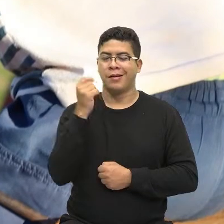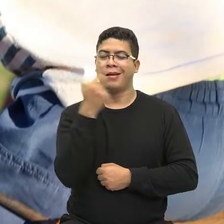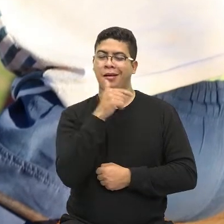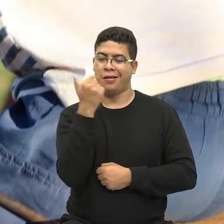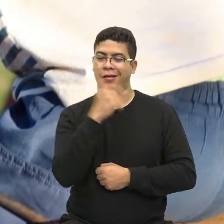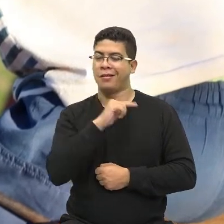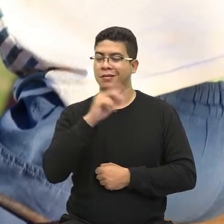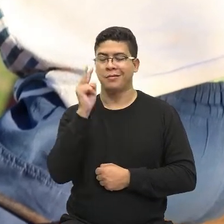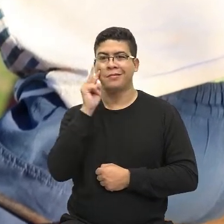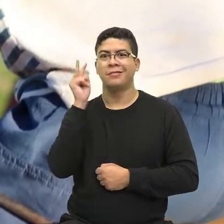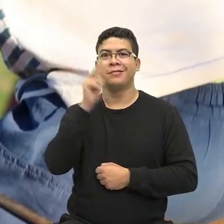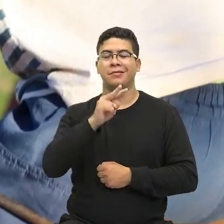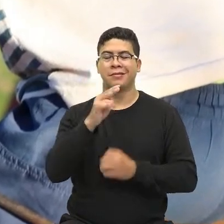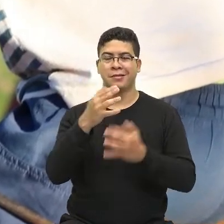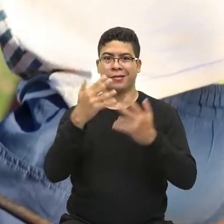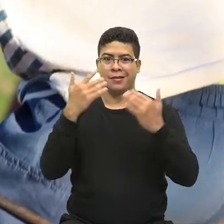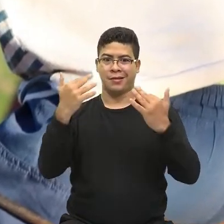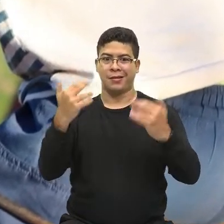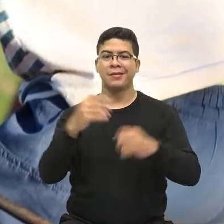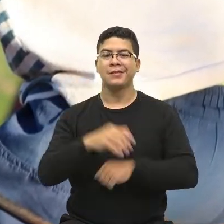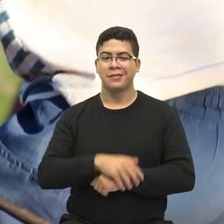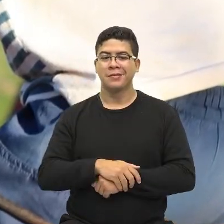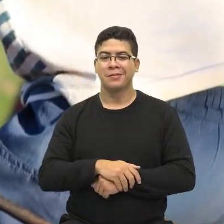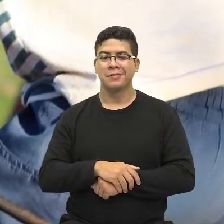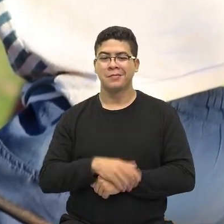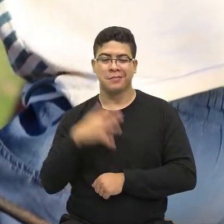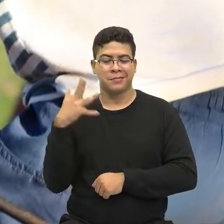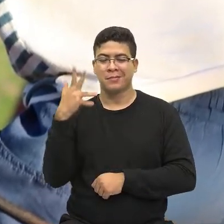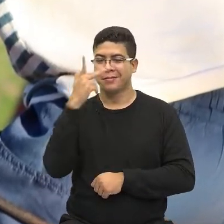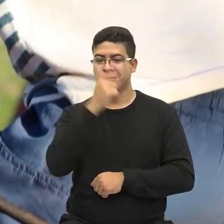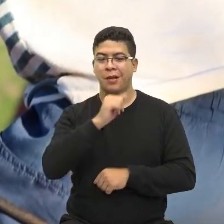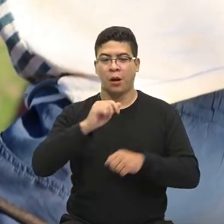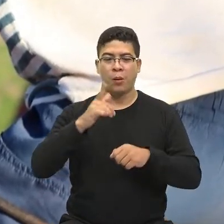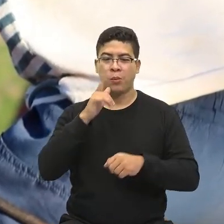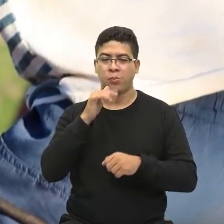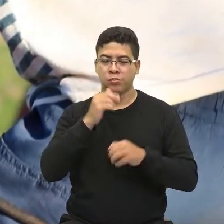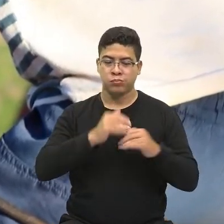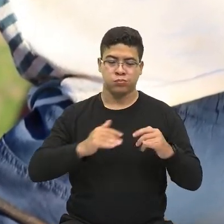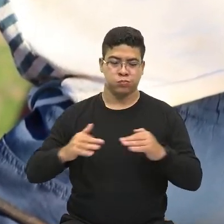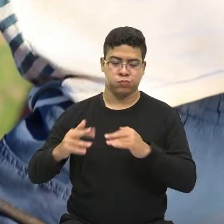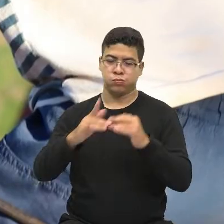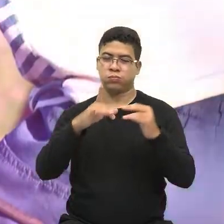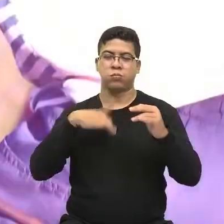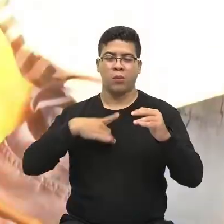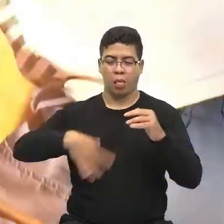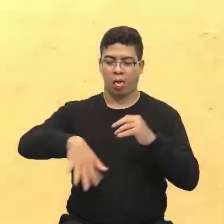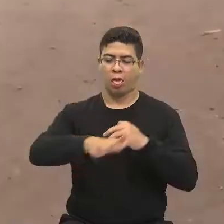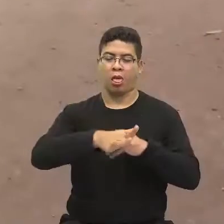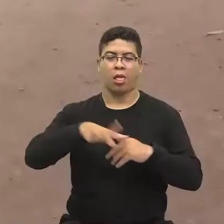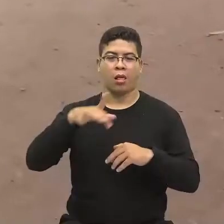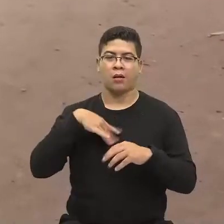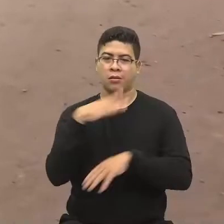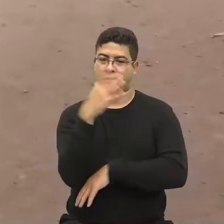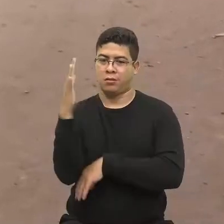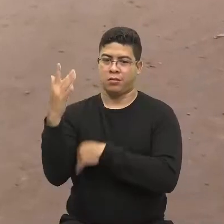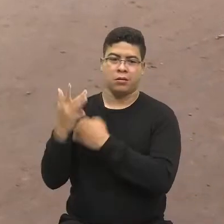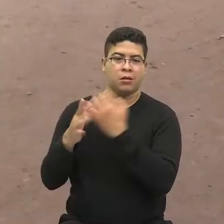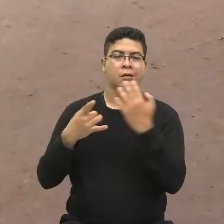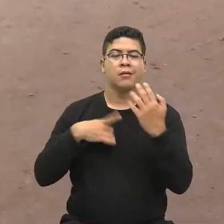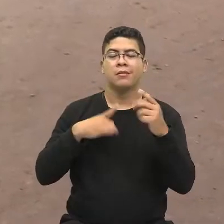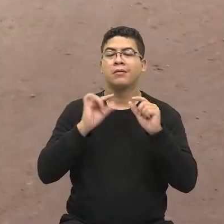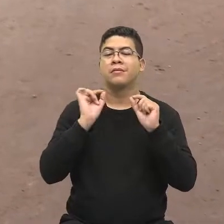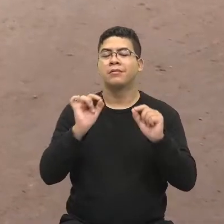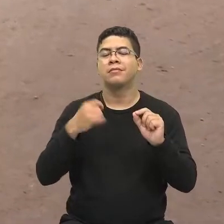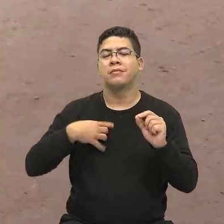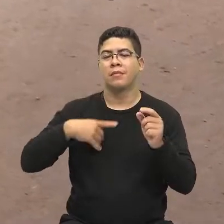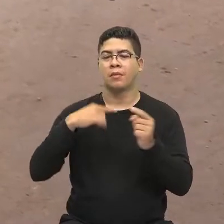meu primeiro alumbramento. Cheia, as cheias. Barro, boi morto, árvores, destroços.